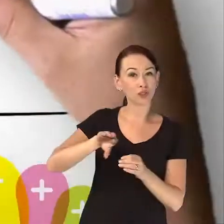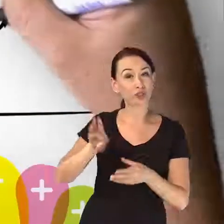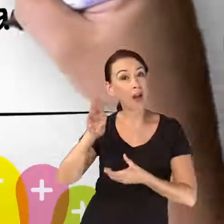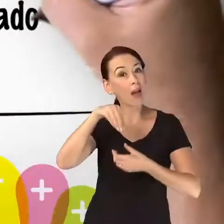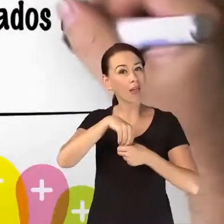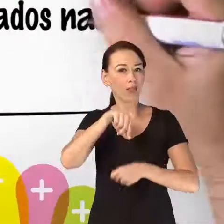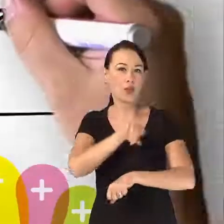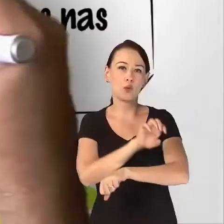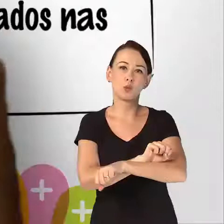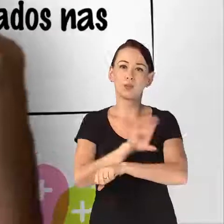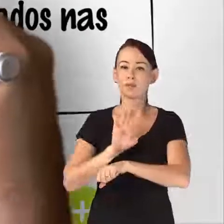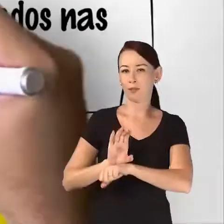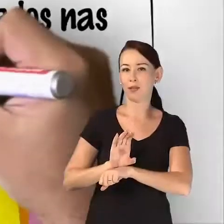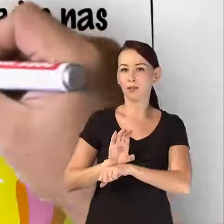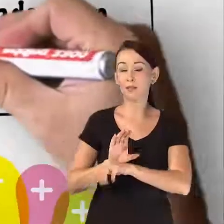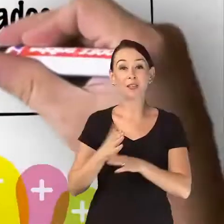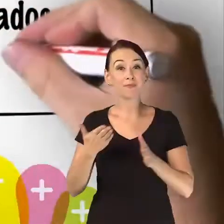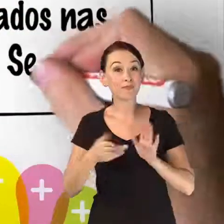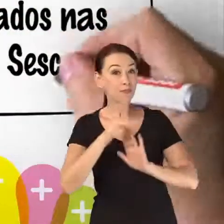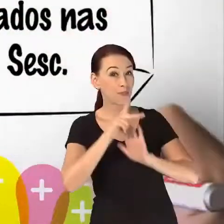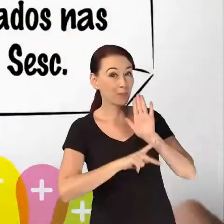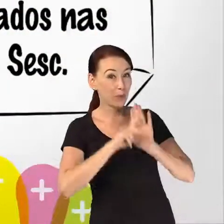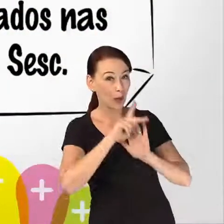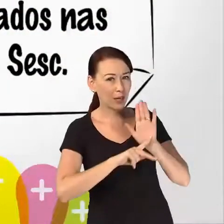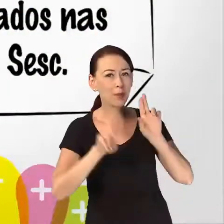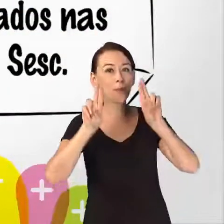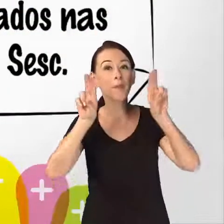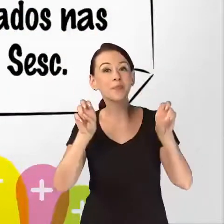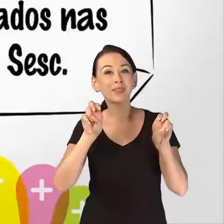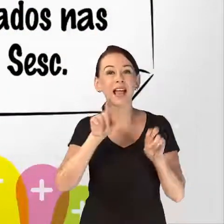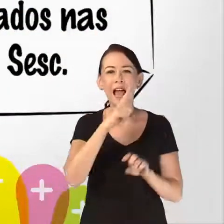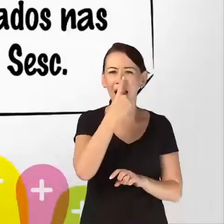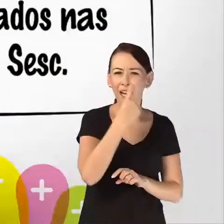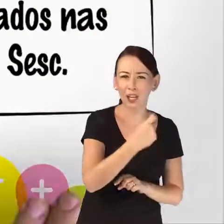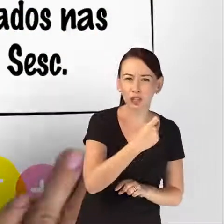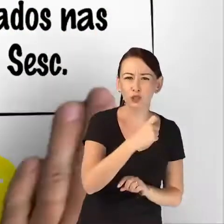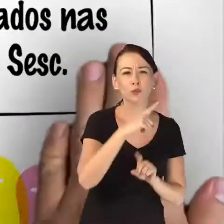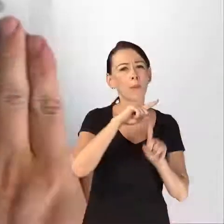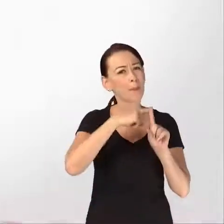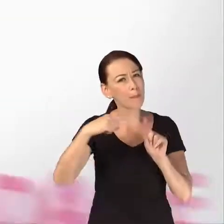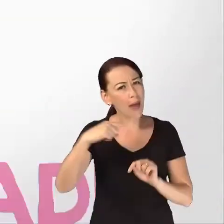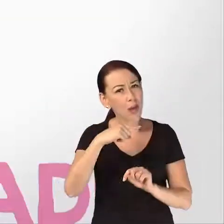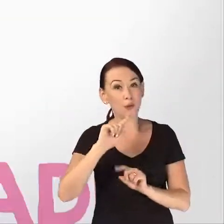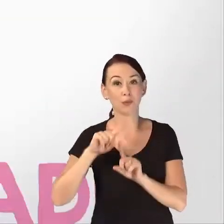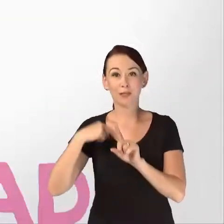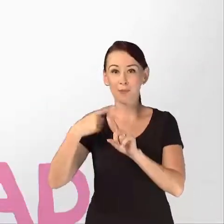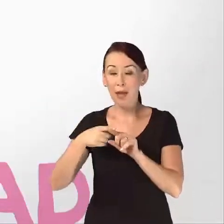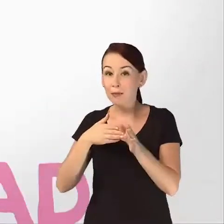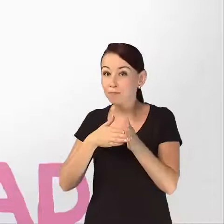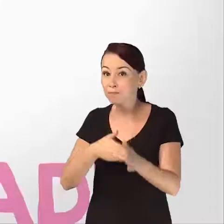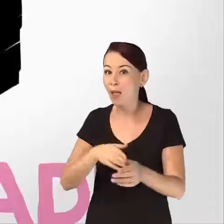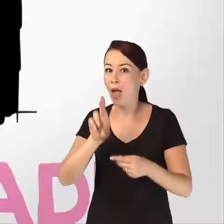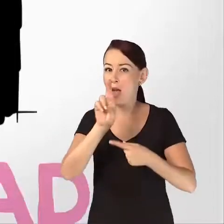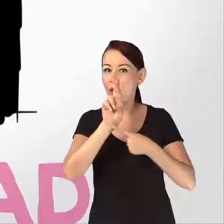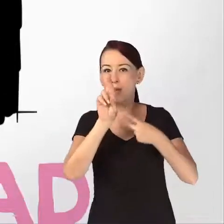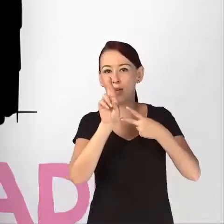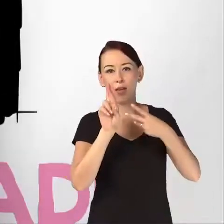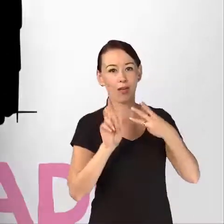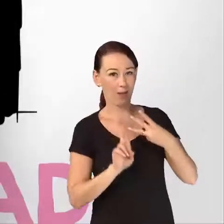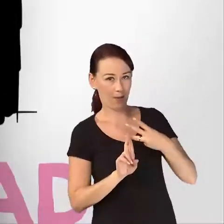nas atividades do SESC. O programa Lixo Menos é Mais segue o princípio dos